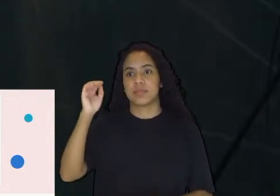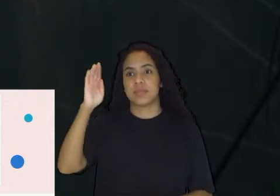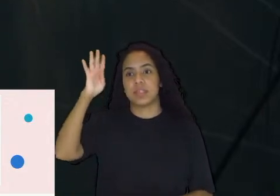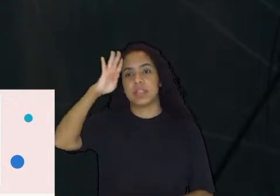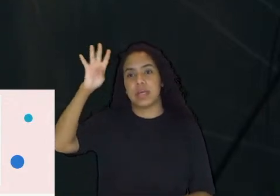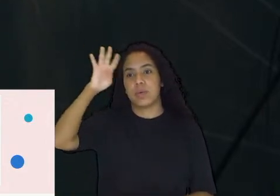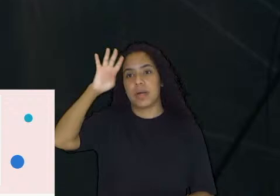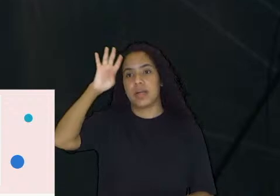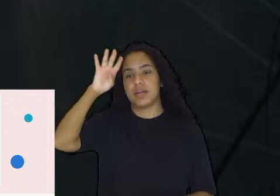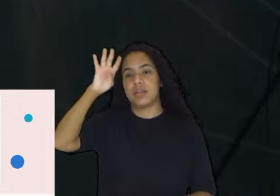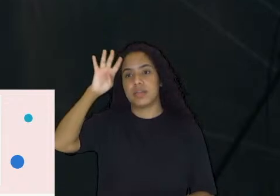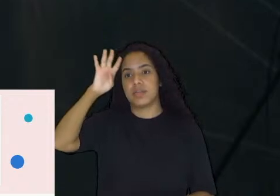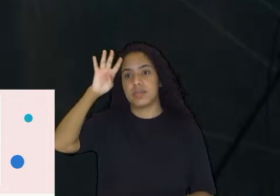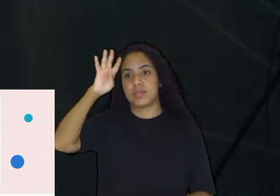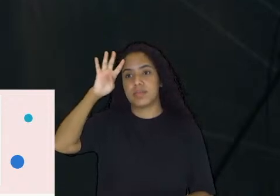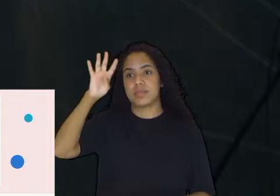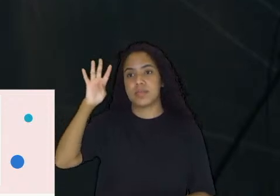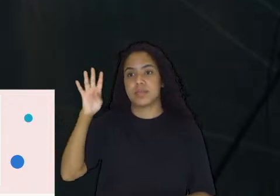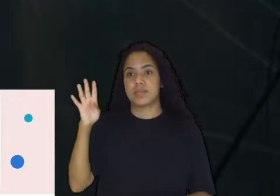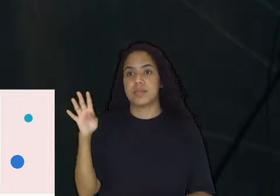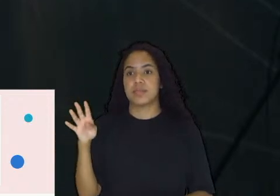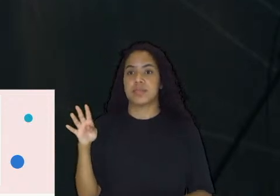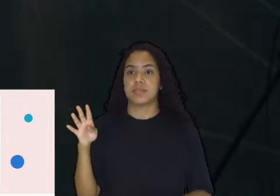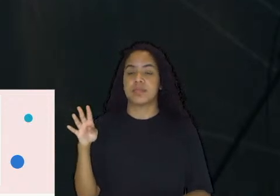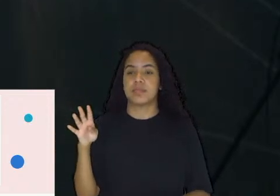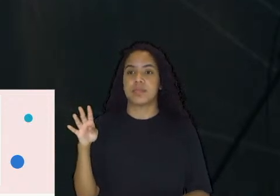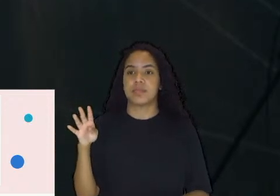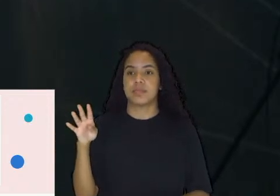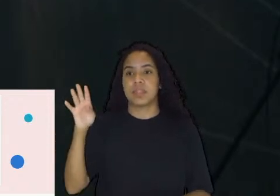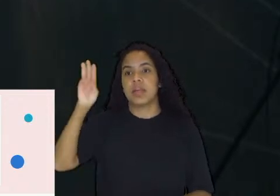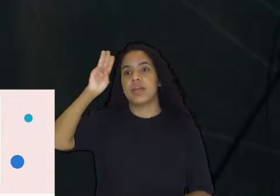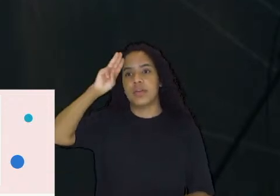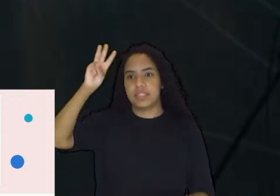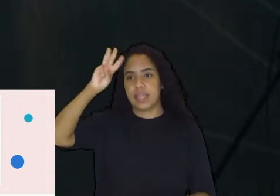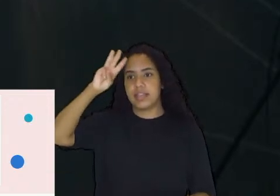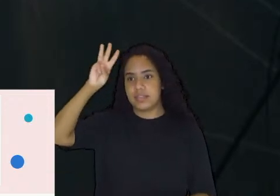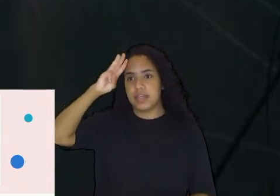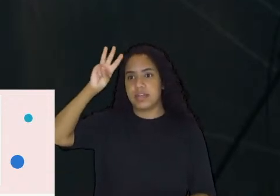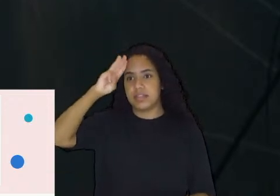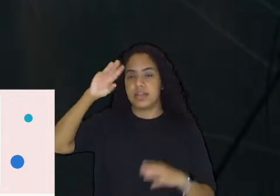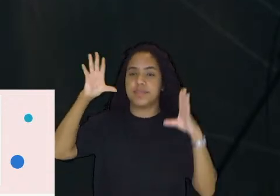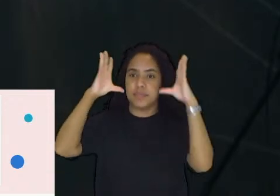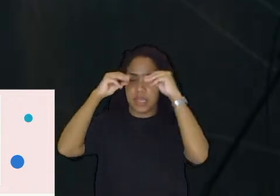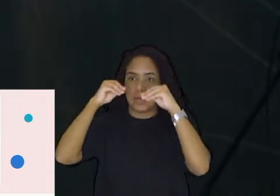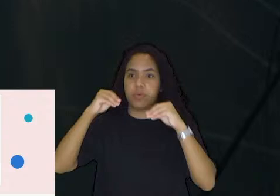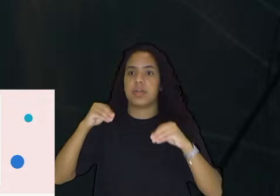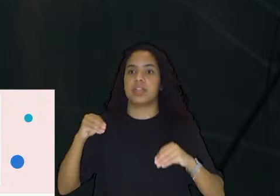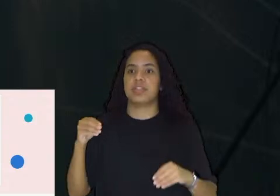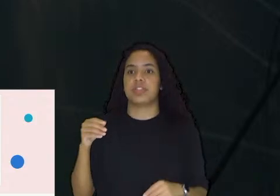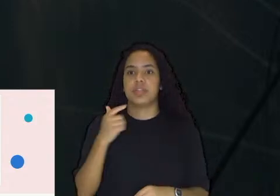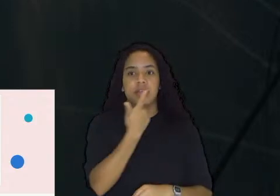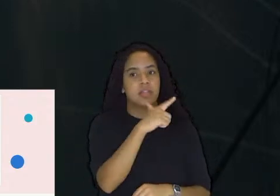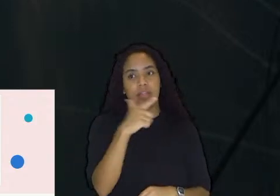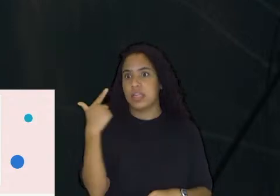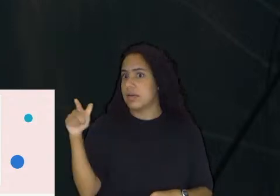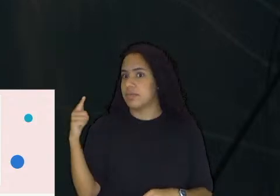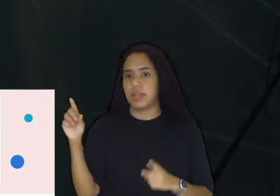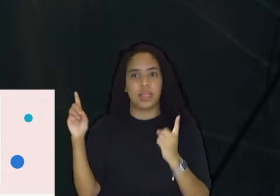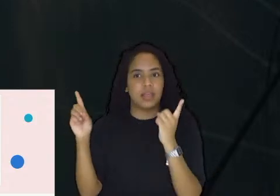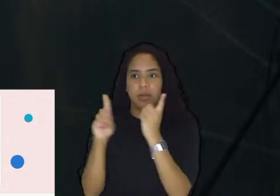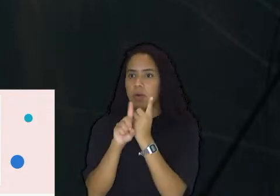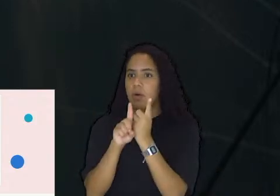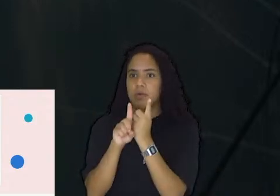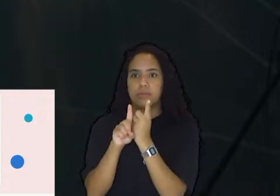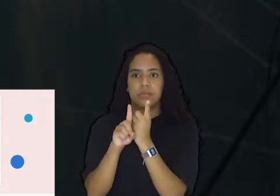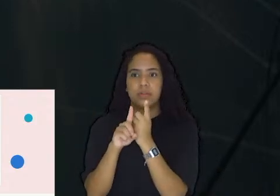último encontro de noites quentes. Nós estamos com as vagas, com as inscrições para os dois acampamentos de jovens e